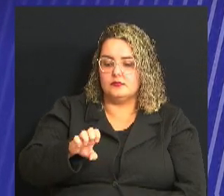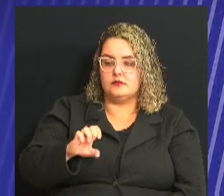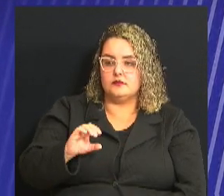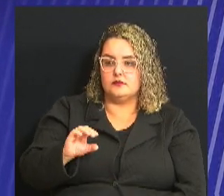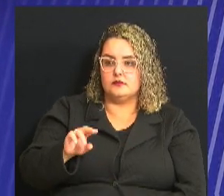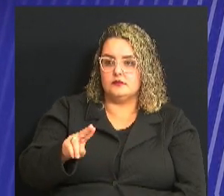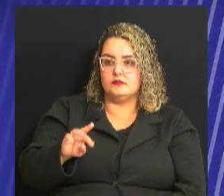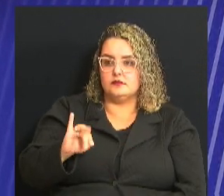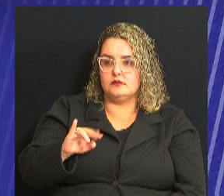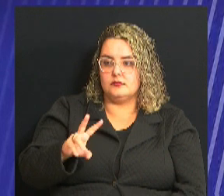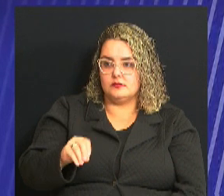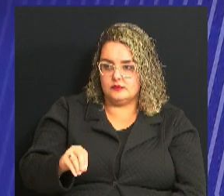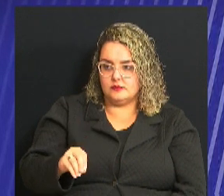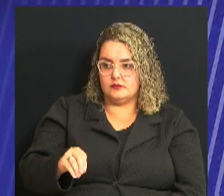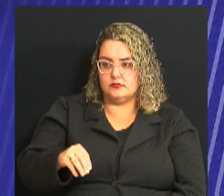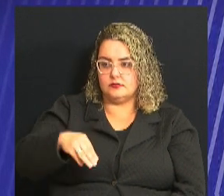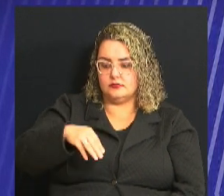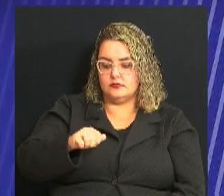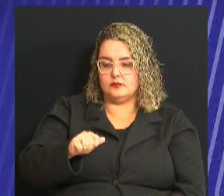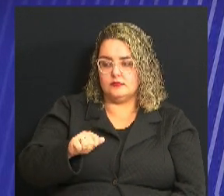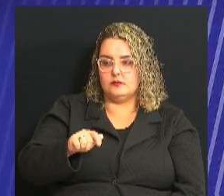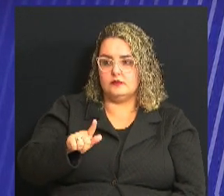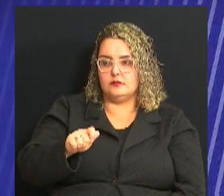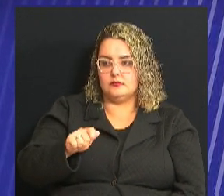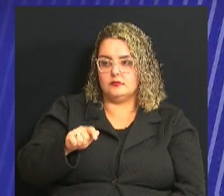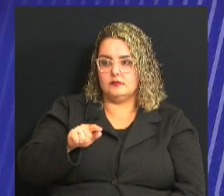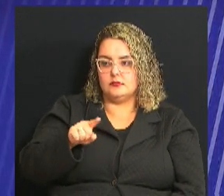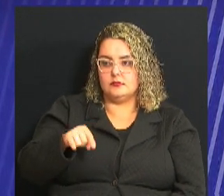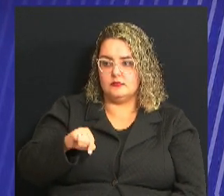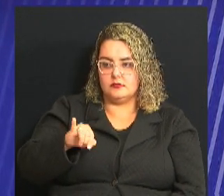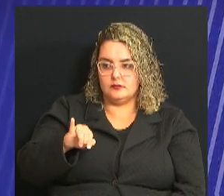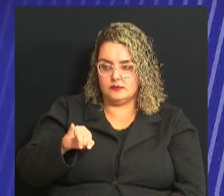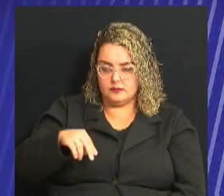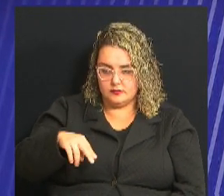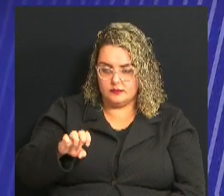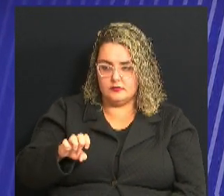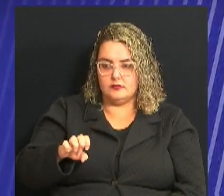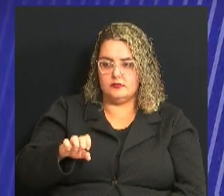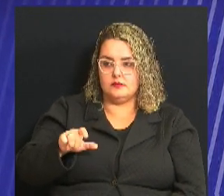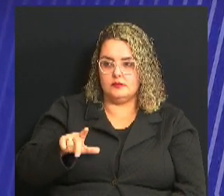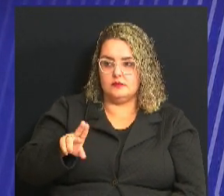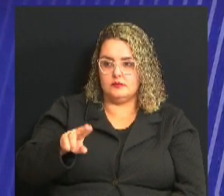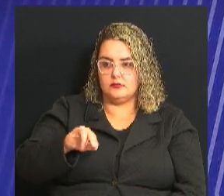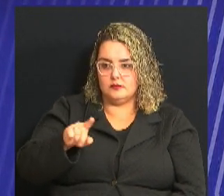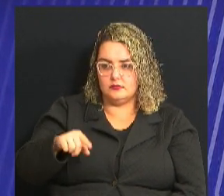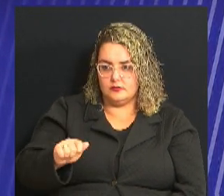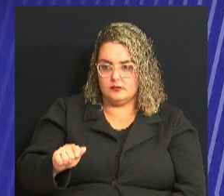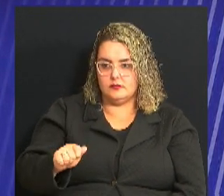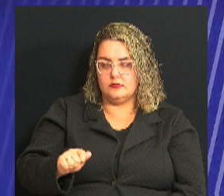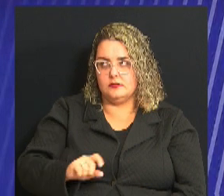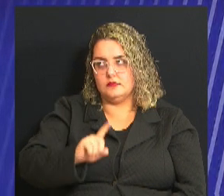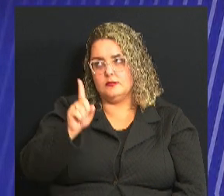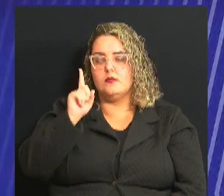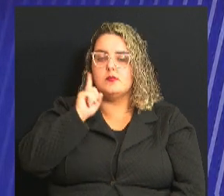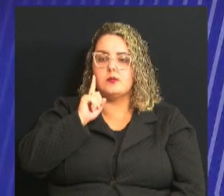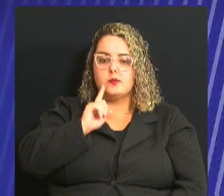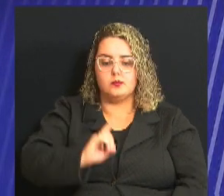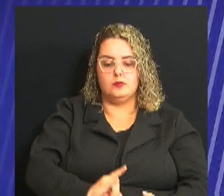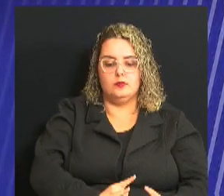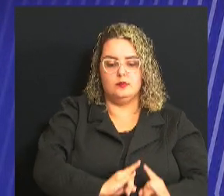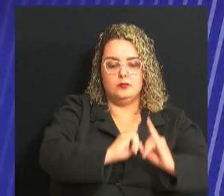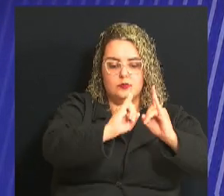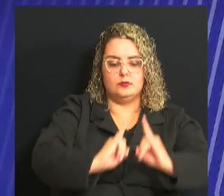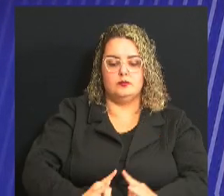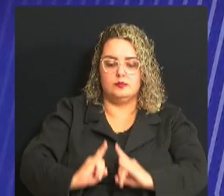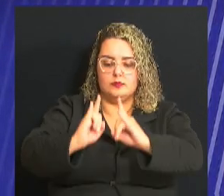Luiza e World Trade Center, voltou para assumir a gestão do Campinas e Região Convention e